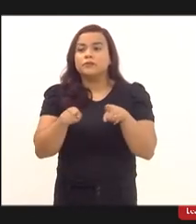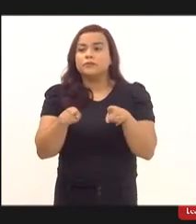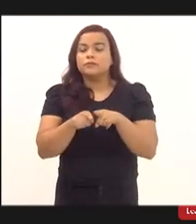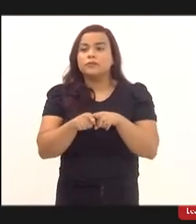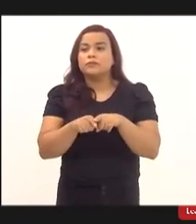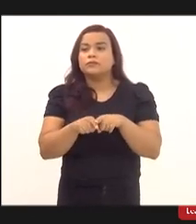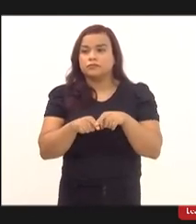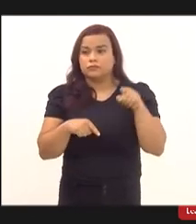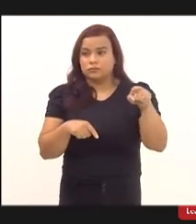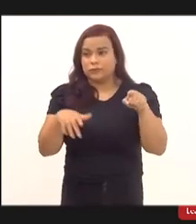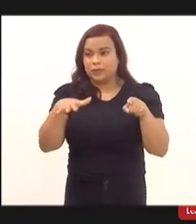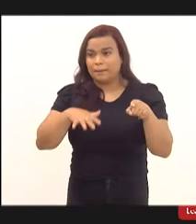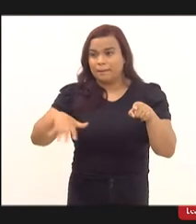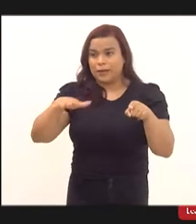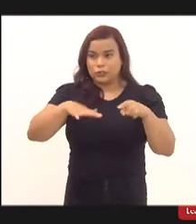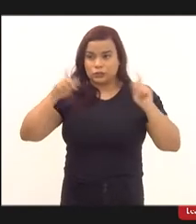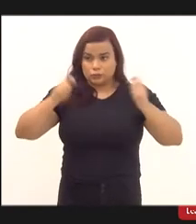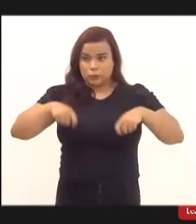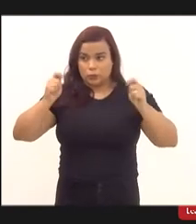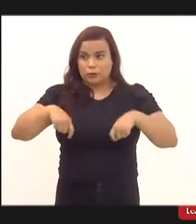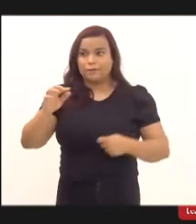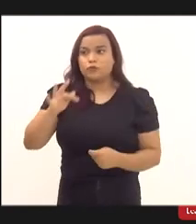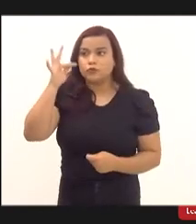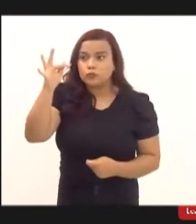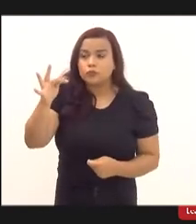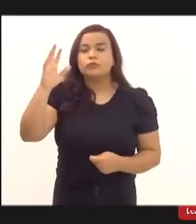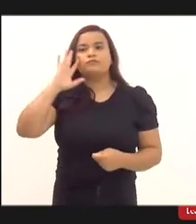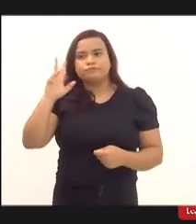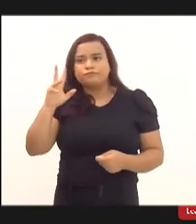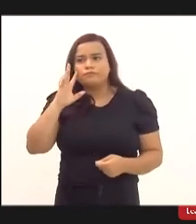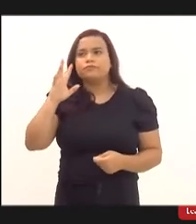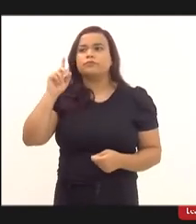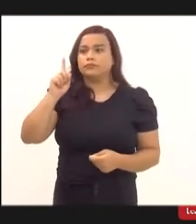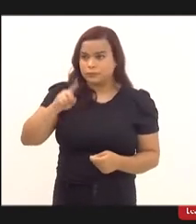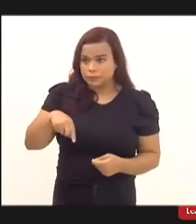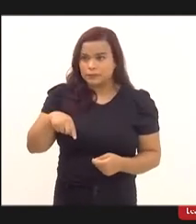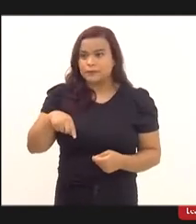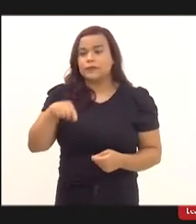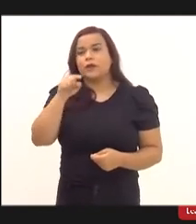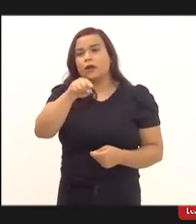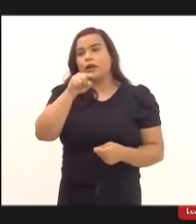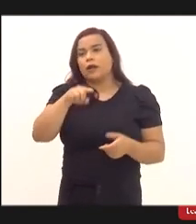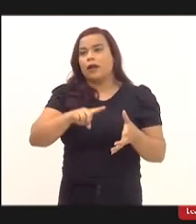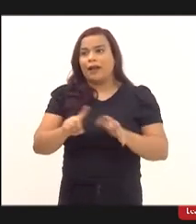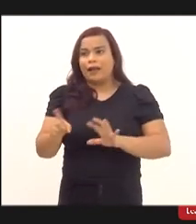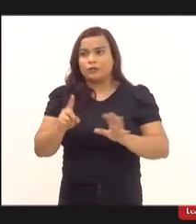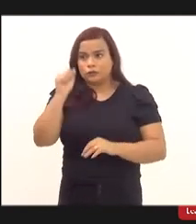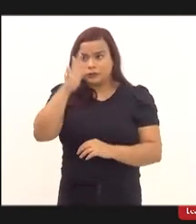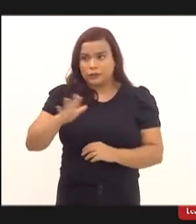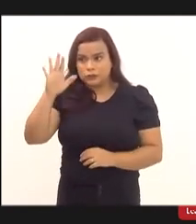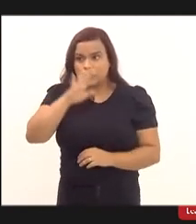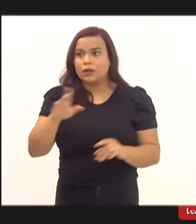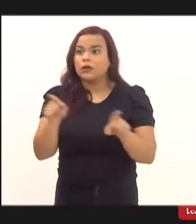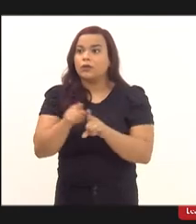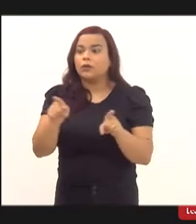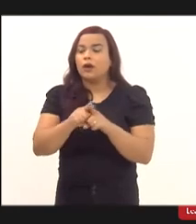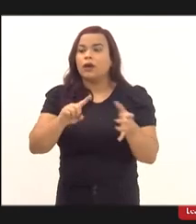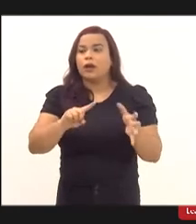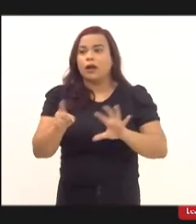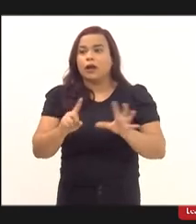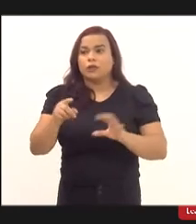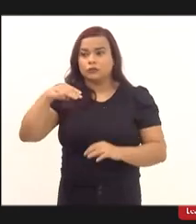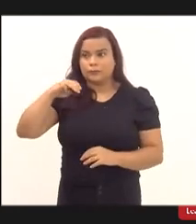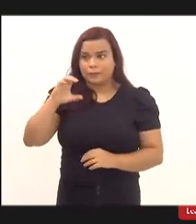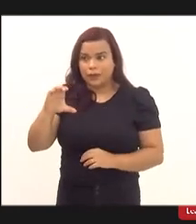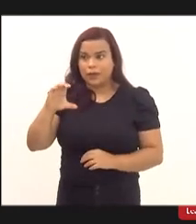nessa parte do potencial de futuro dessas da Rádio Nacional que da Rádio MEC